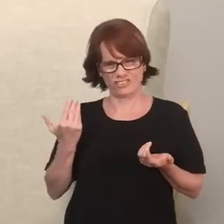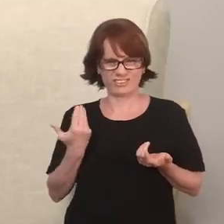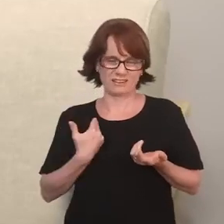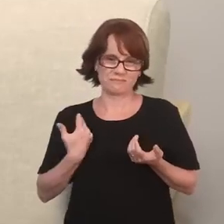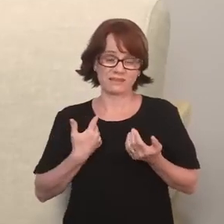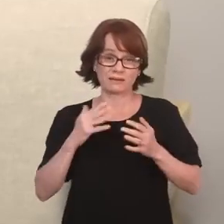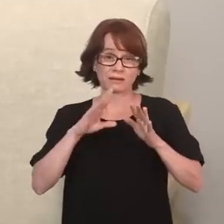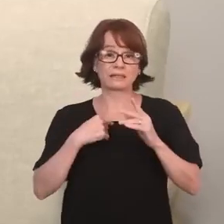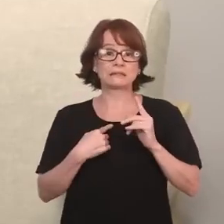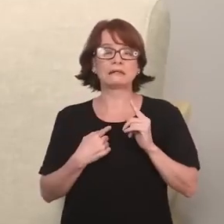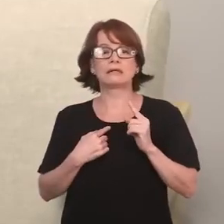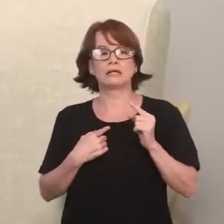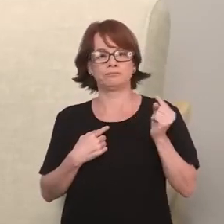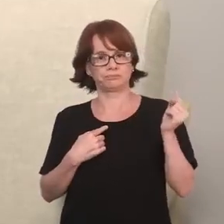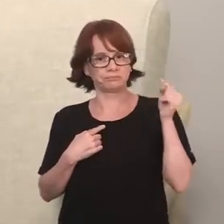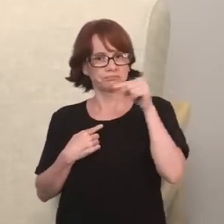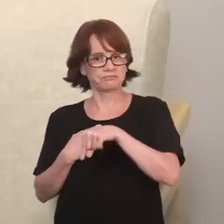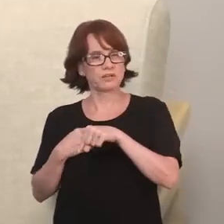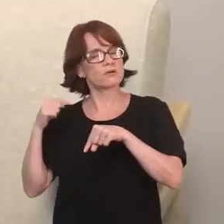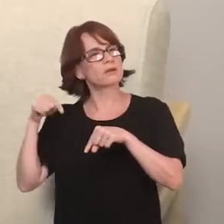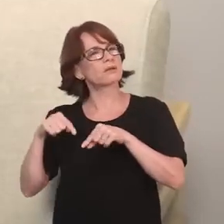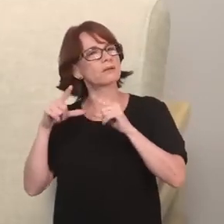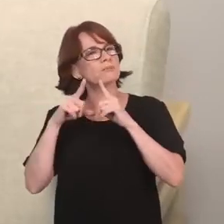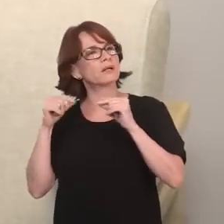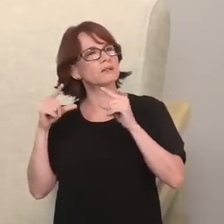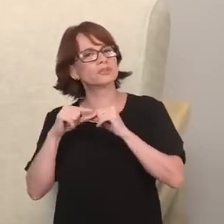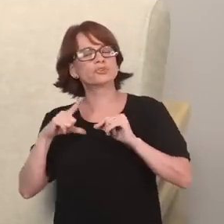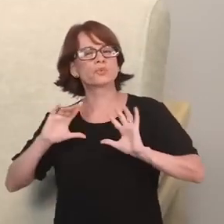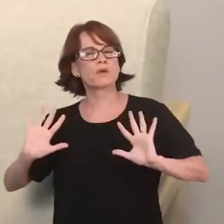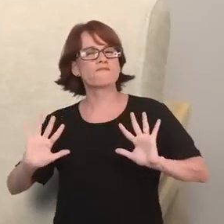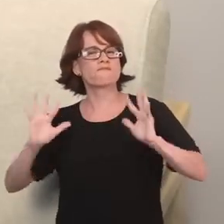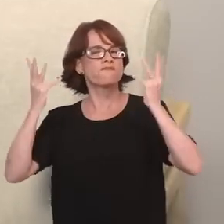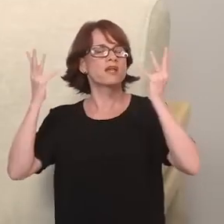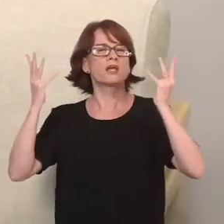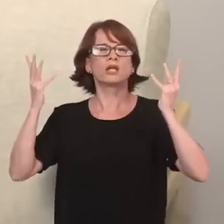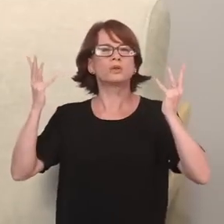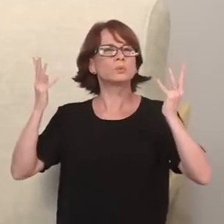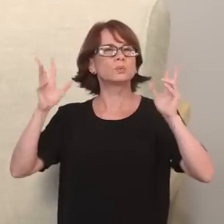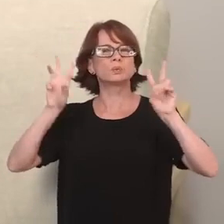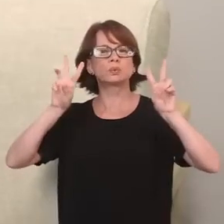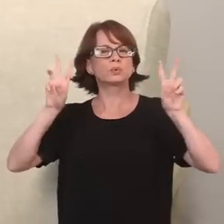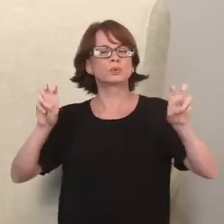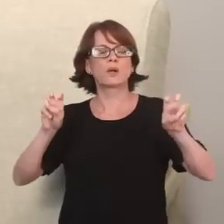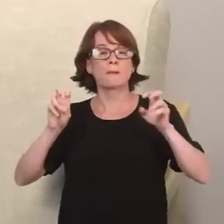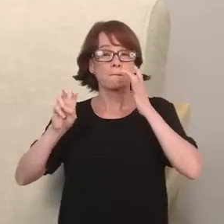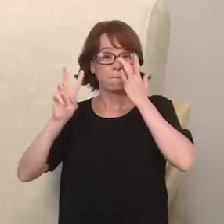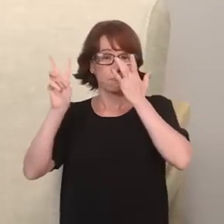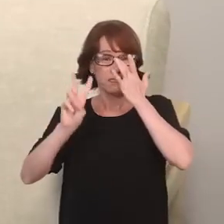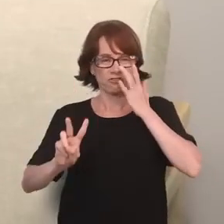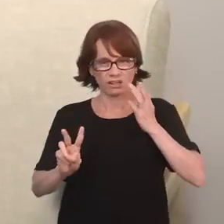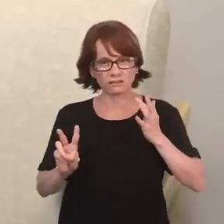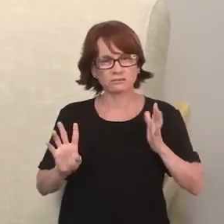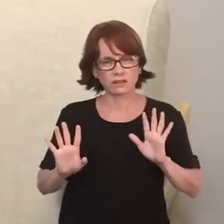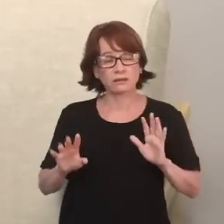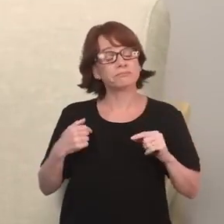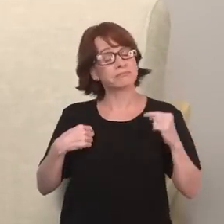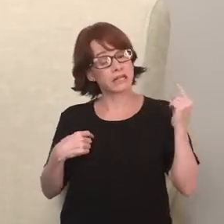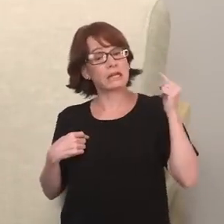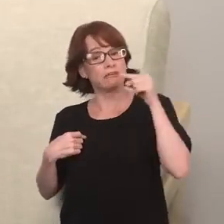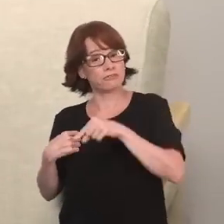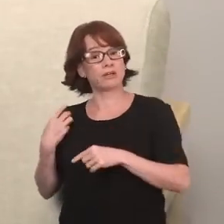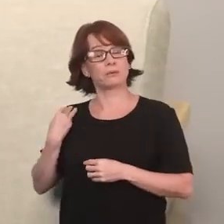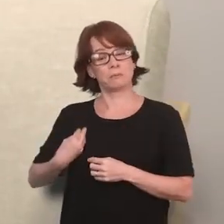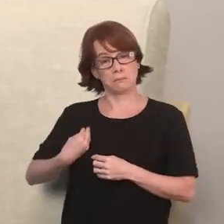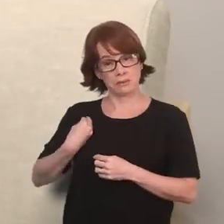de um evento aqui em Brasília, era um evento que falava da Venezuela e tal. Aí ela veio, participou desse